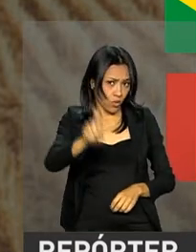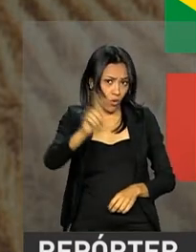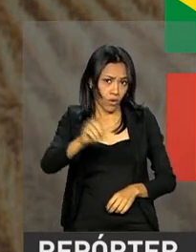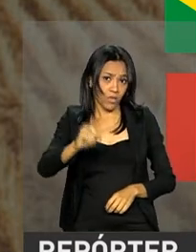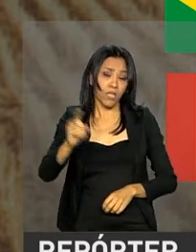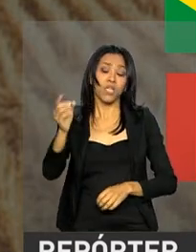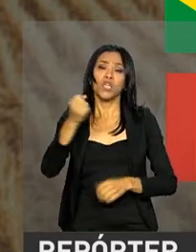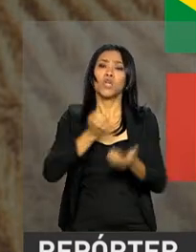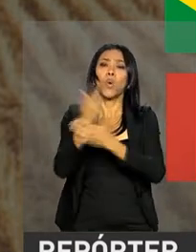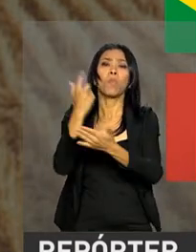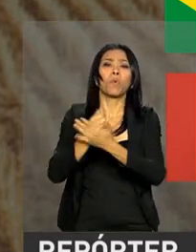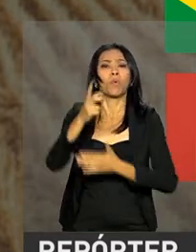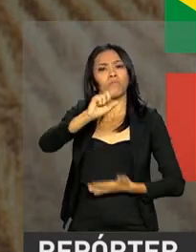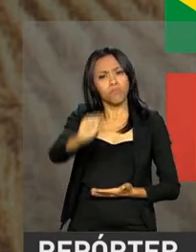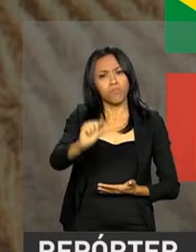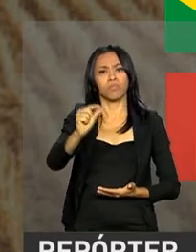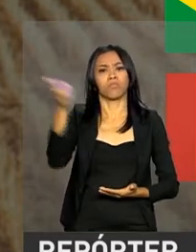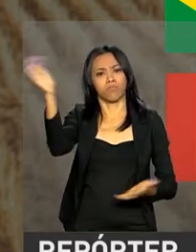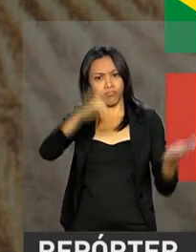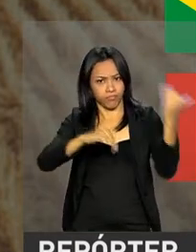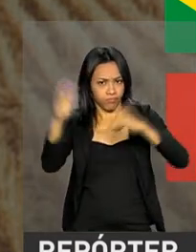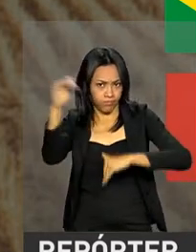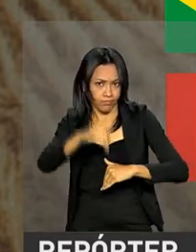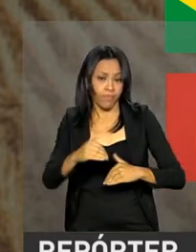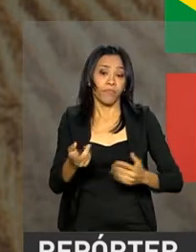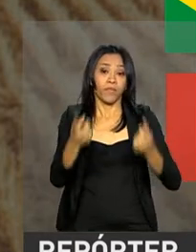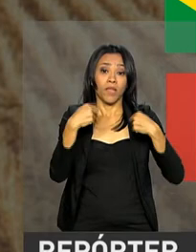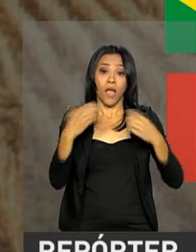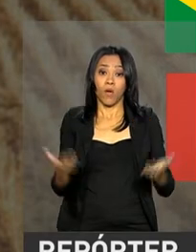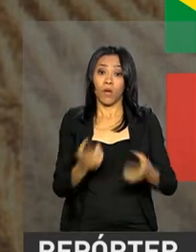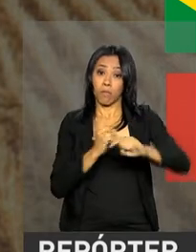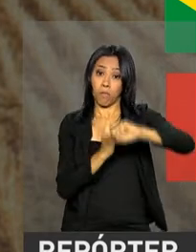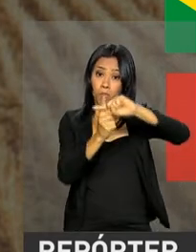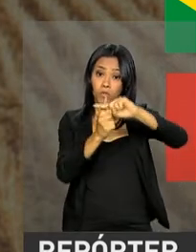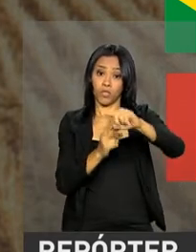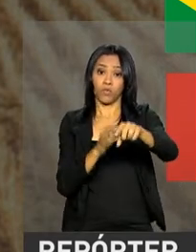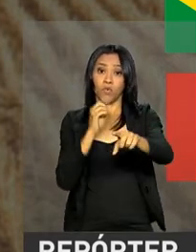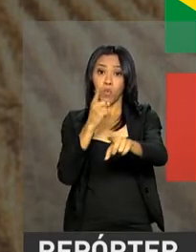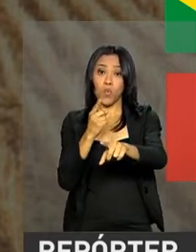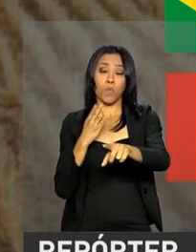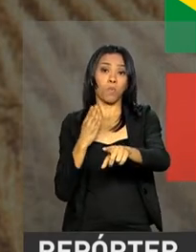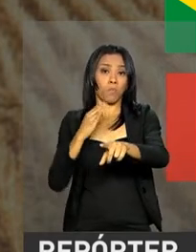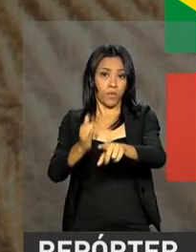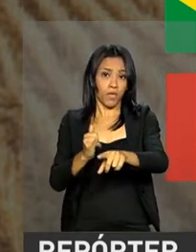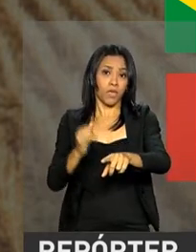menos de US$ 400 milhões, com saldo positivo de cerca de